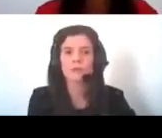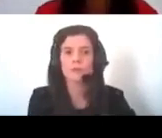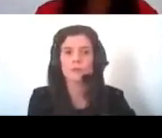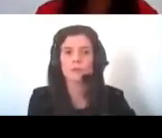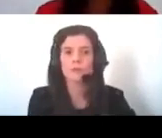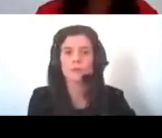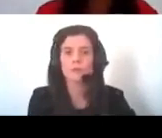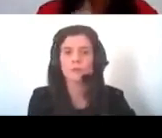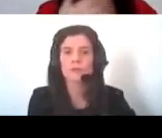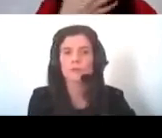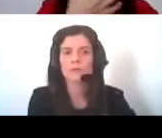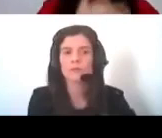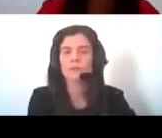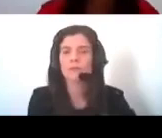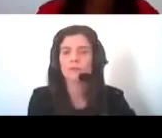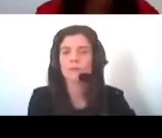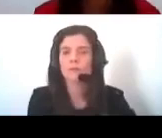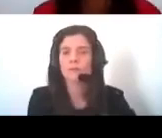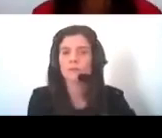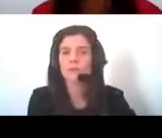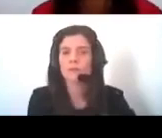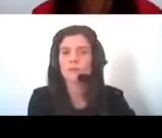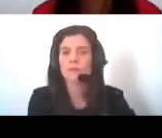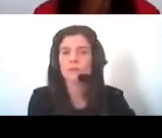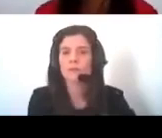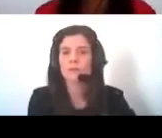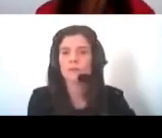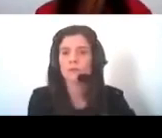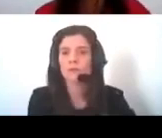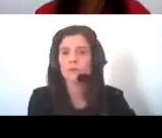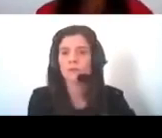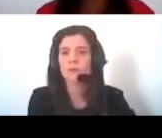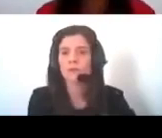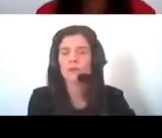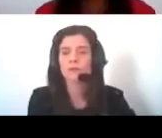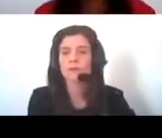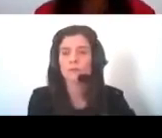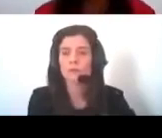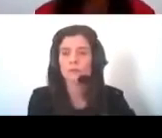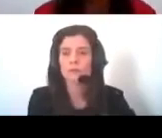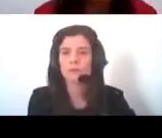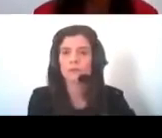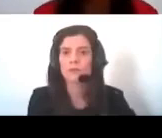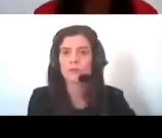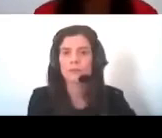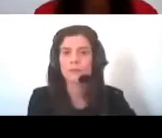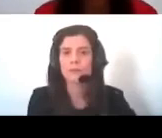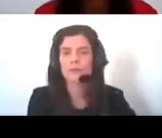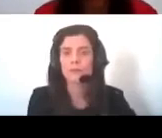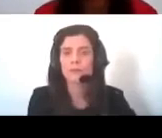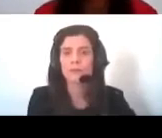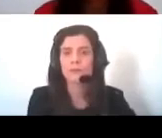Aí, no terceiro pilar, né, nós temos a formação. A Escola de Governo realiza parcerias, né, convênios com